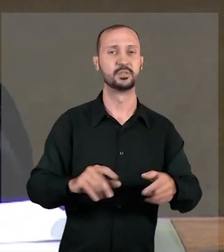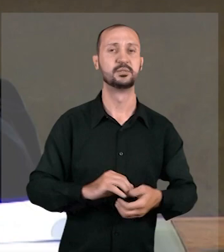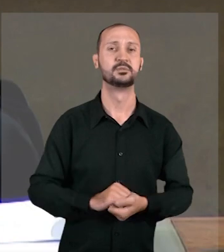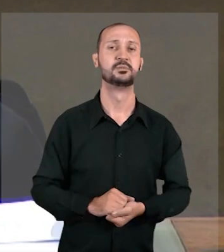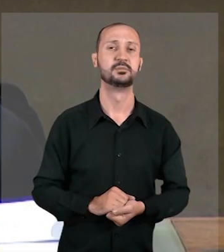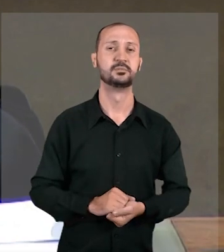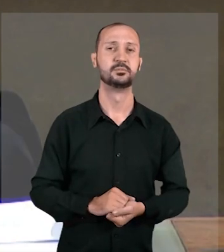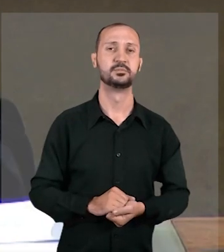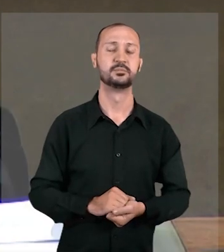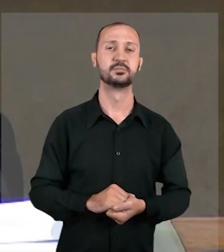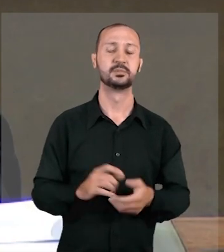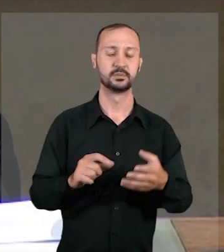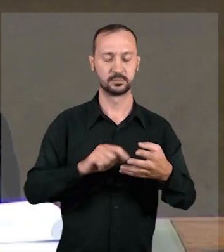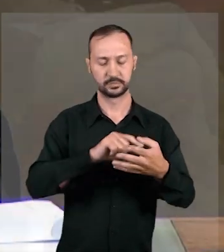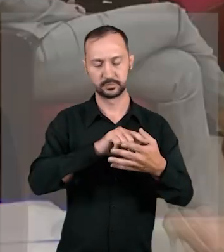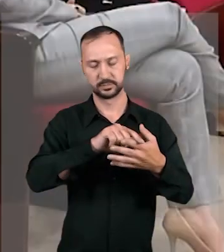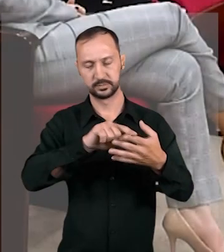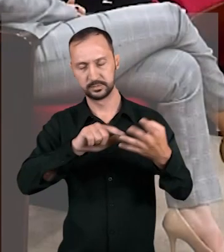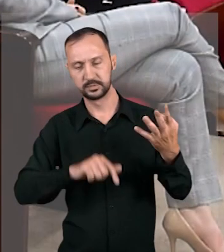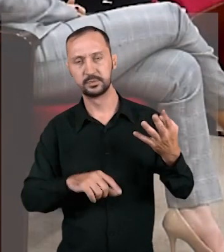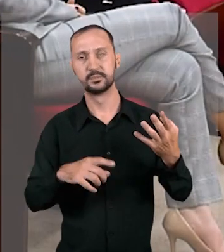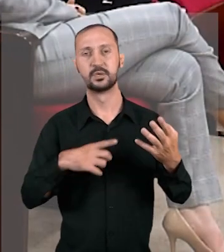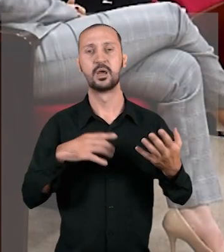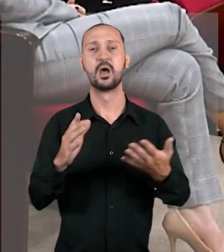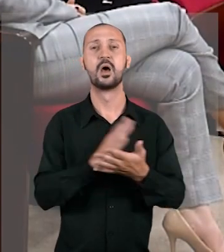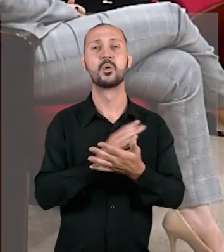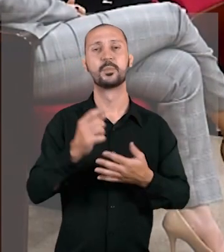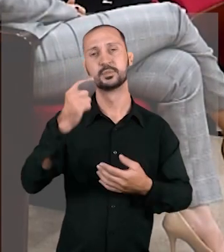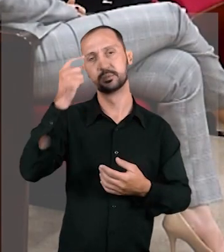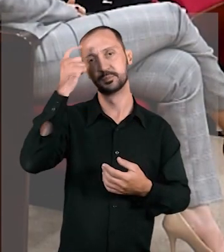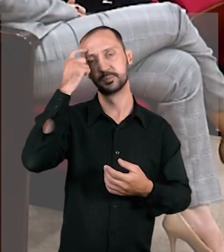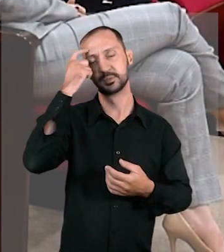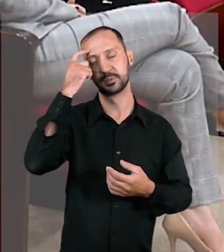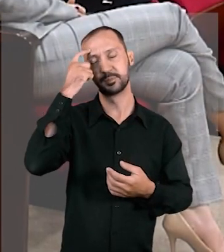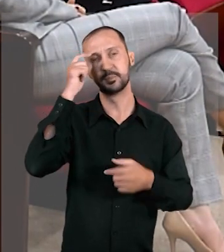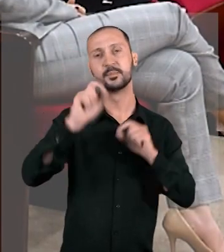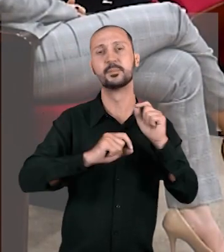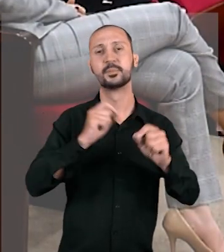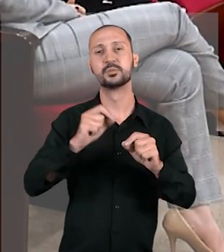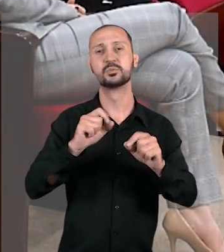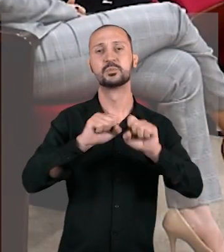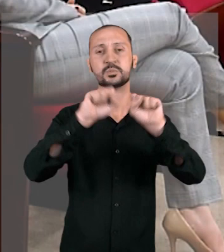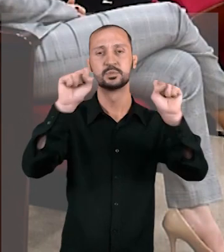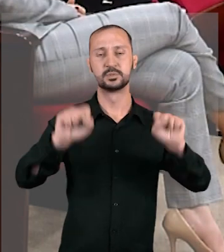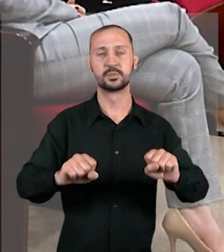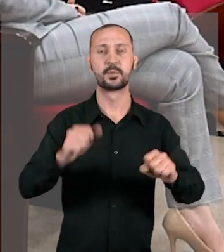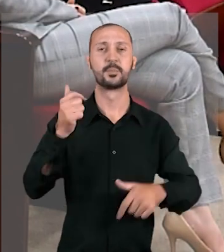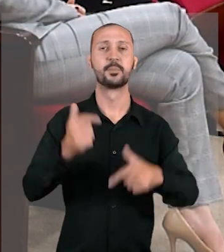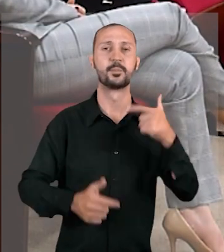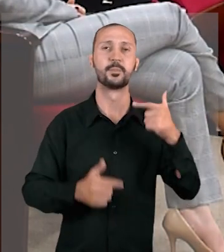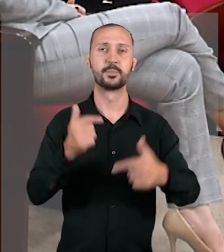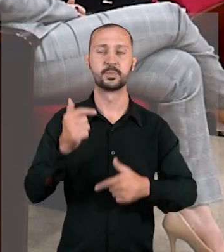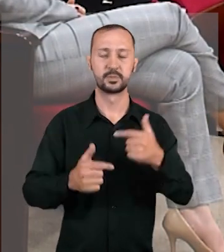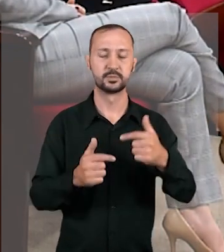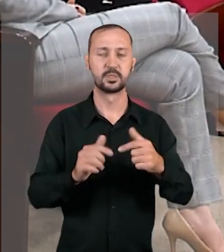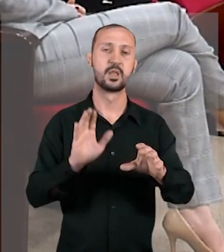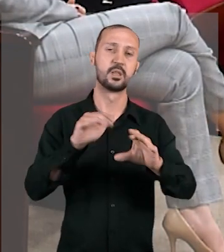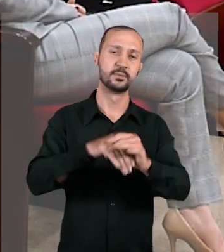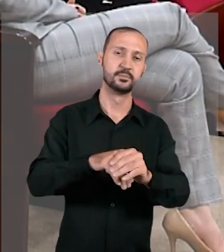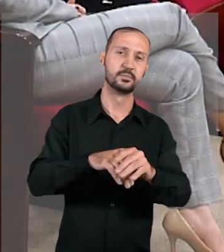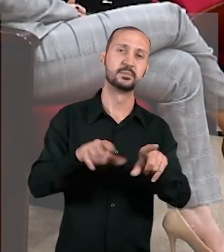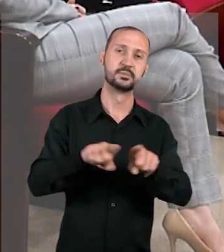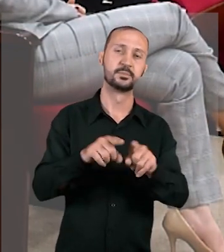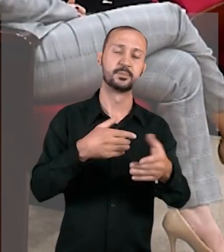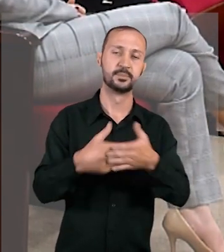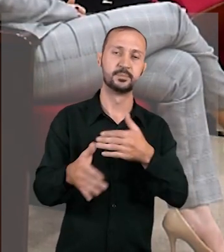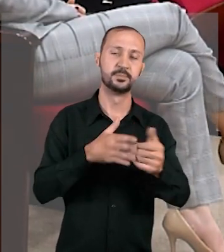diferente. Portanto, essas são algumas ideias sobre o sistema político, tanto o sistema eleitoral,